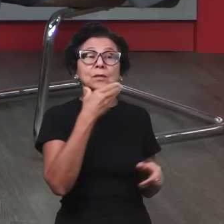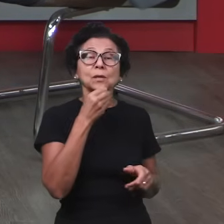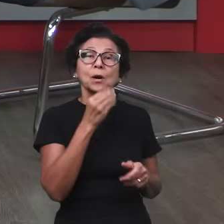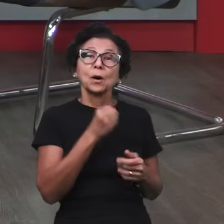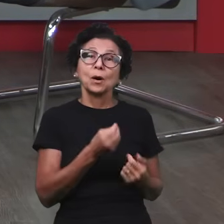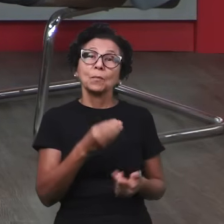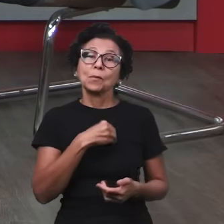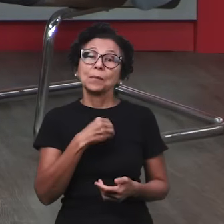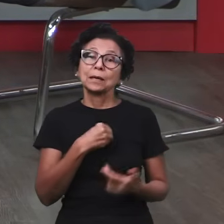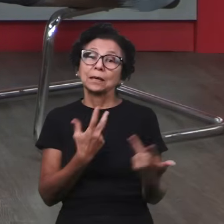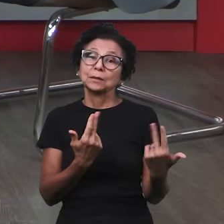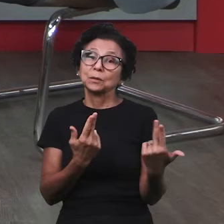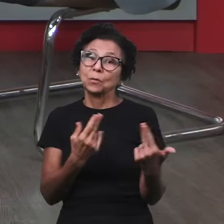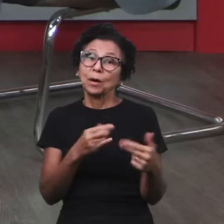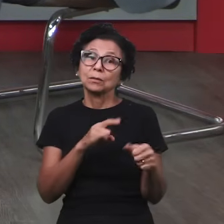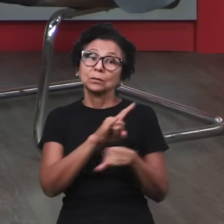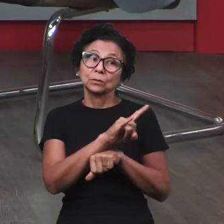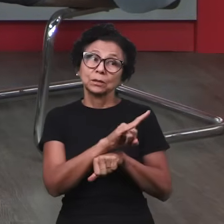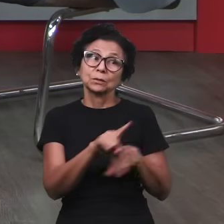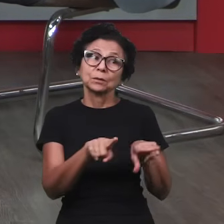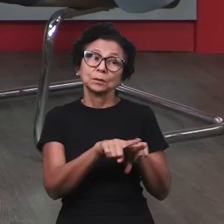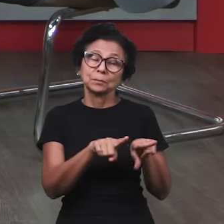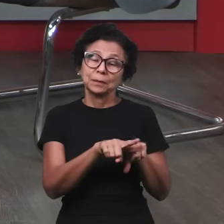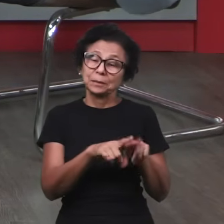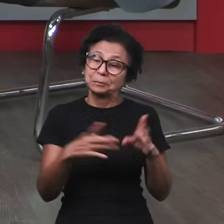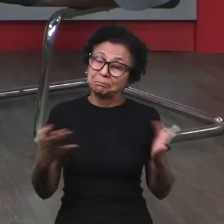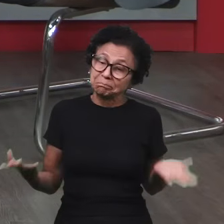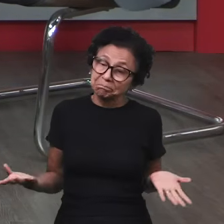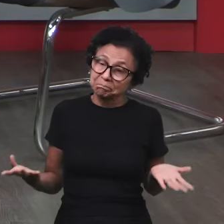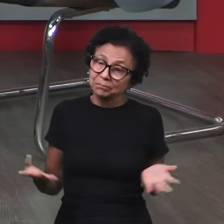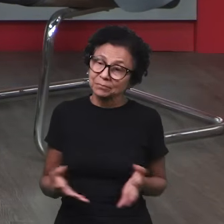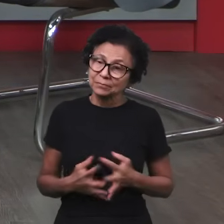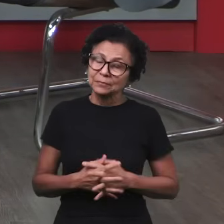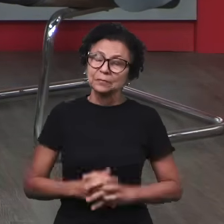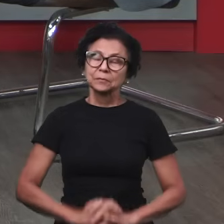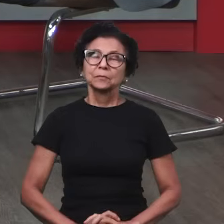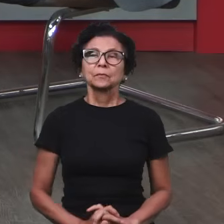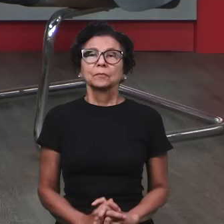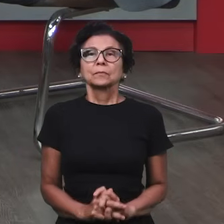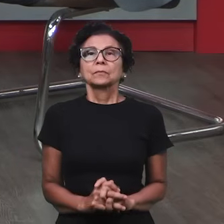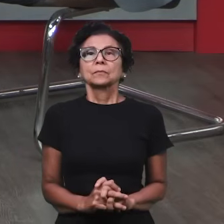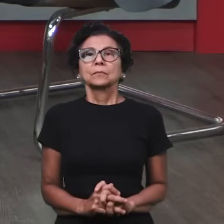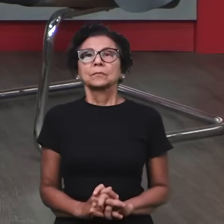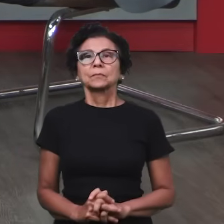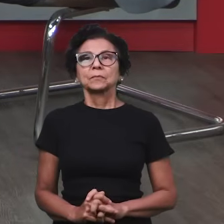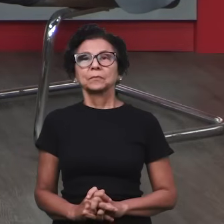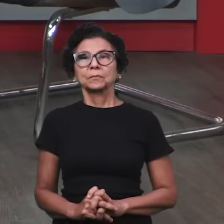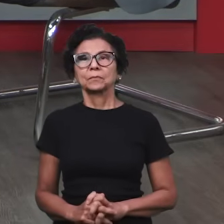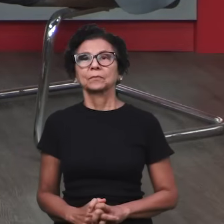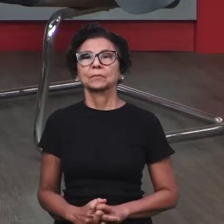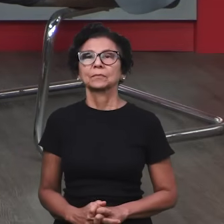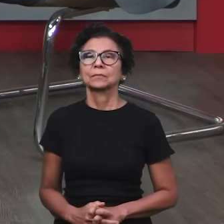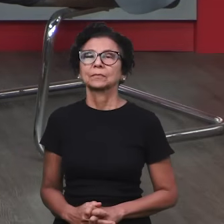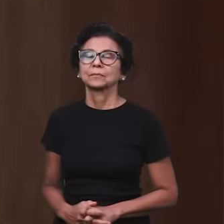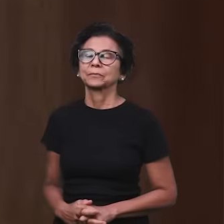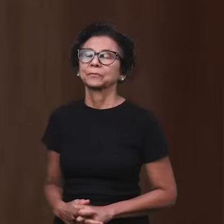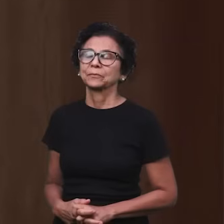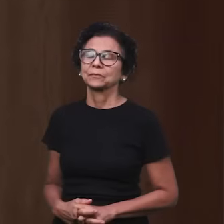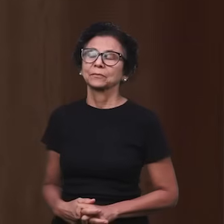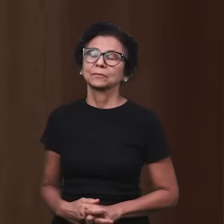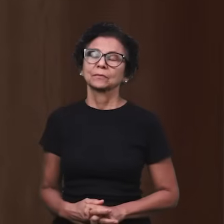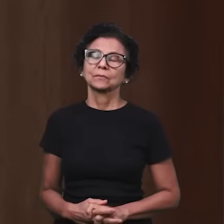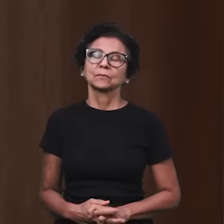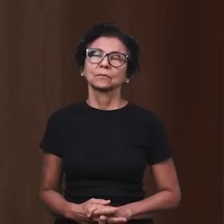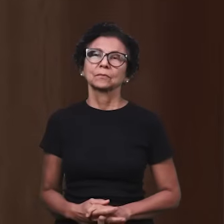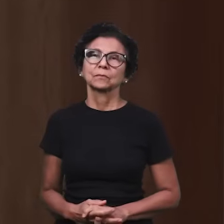disso aí, eu vou abrir um parêntese e vou contar uma coisa muito interessante. Eu era